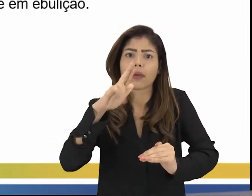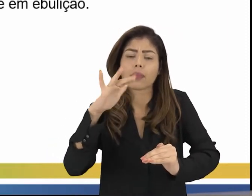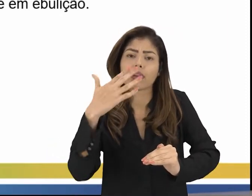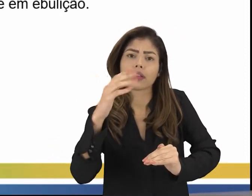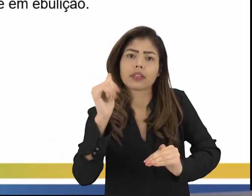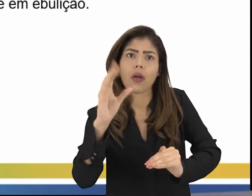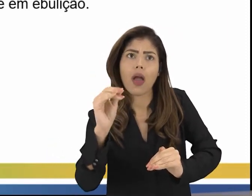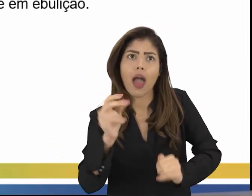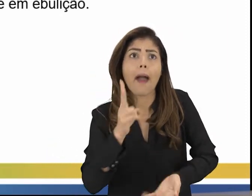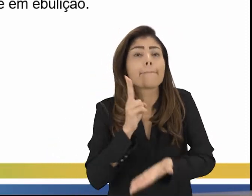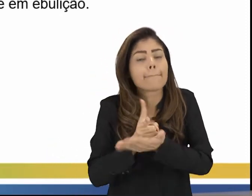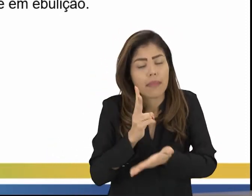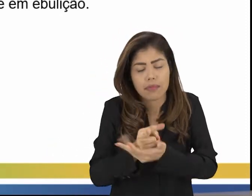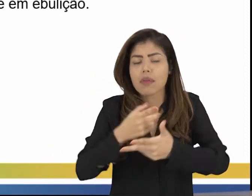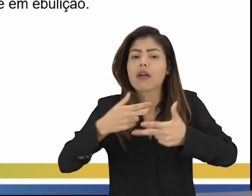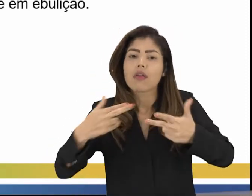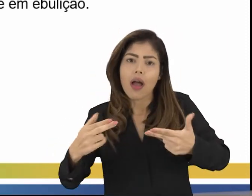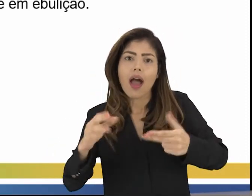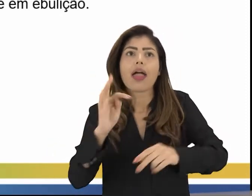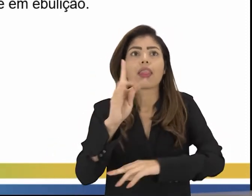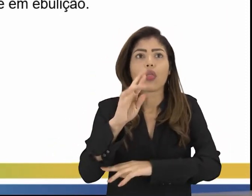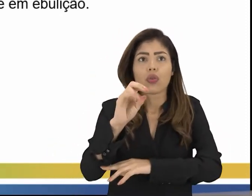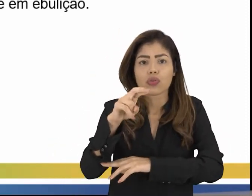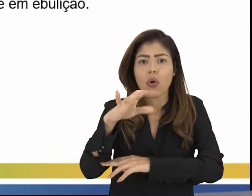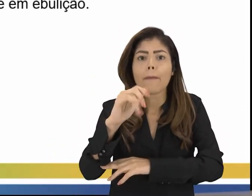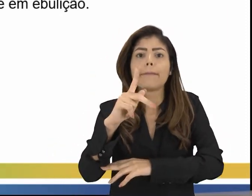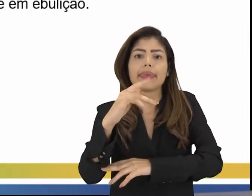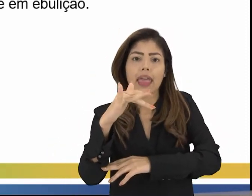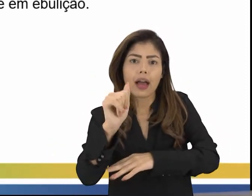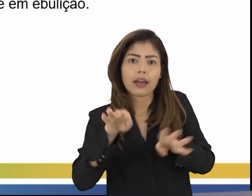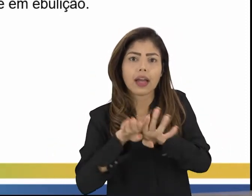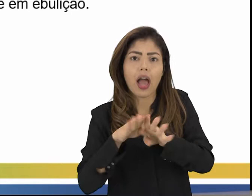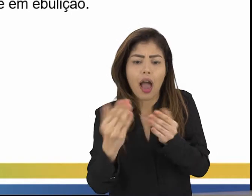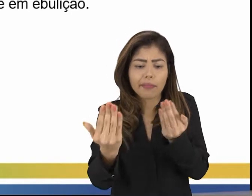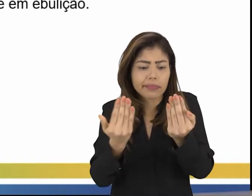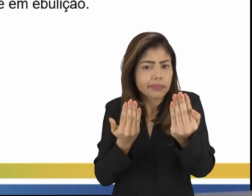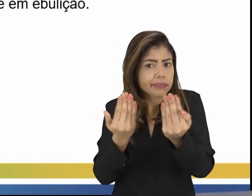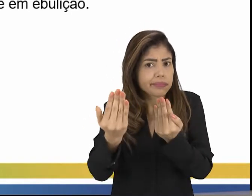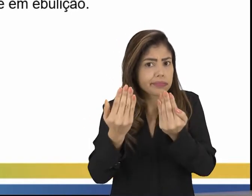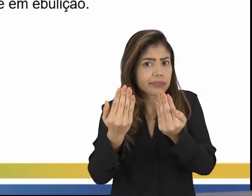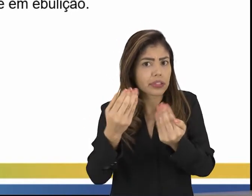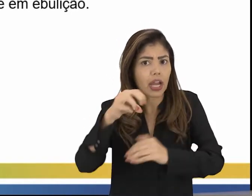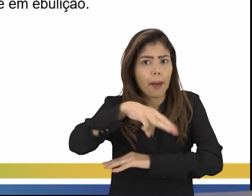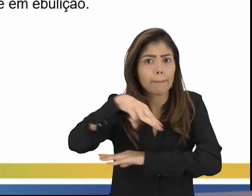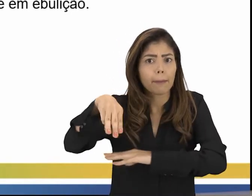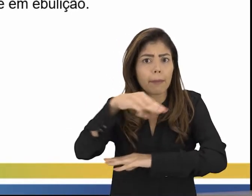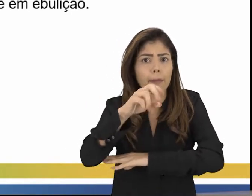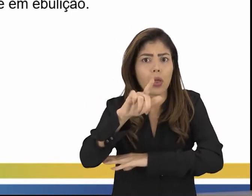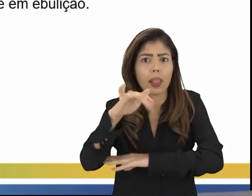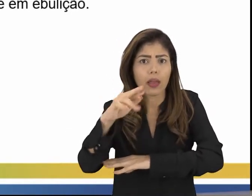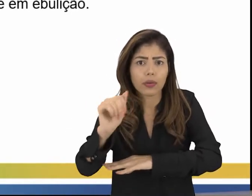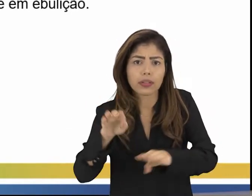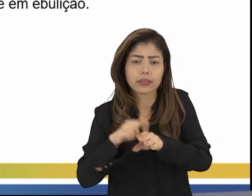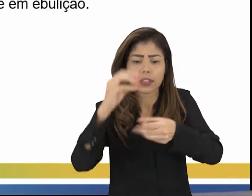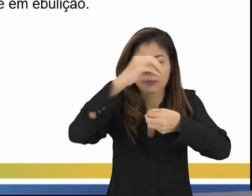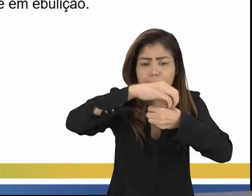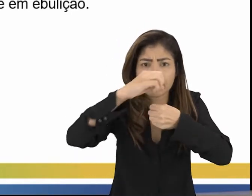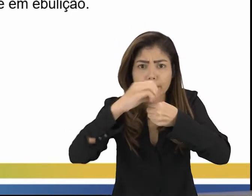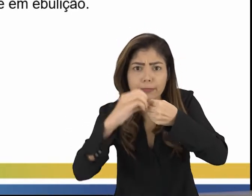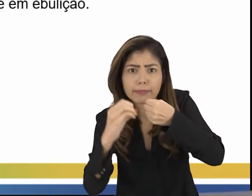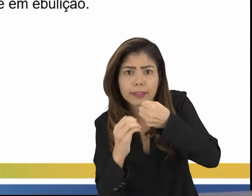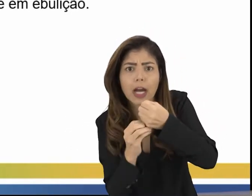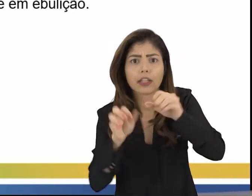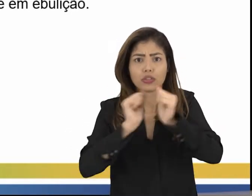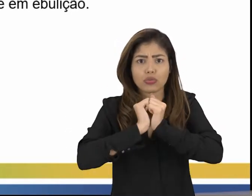o mesmo caso que acontece na tonoscopia. Ou seja, a interação entre as moléculas do solvente e do soluto dificulta